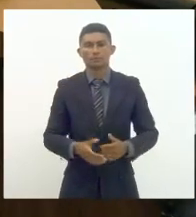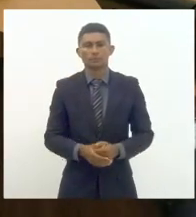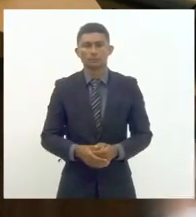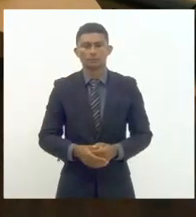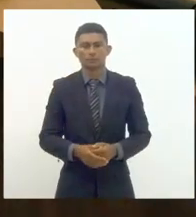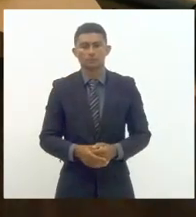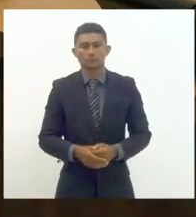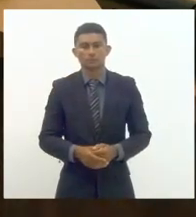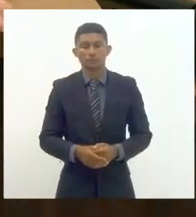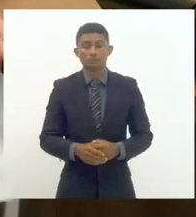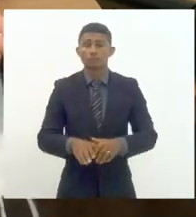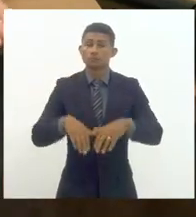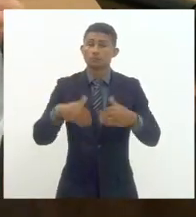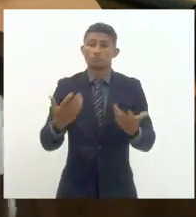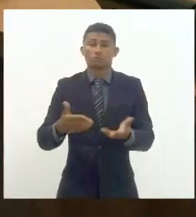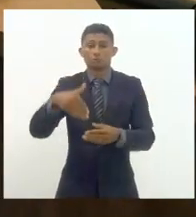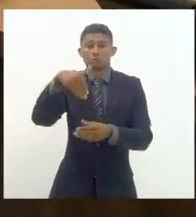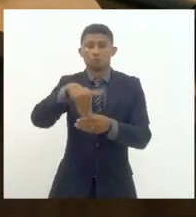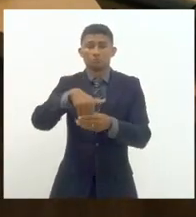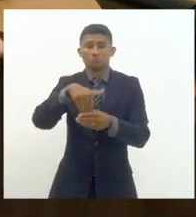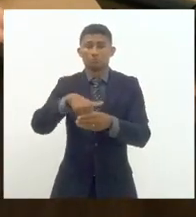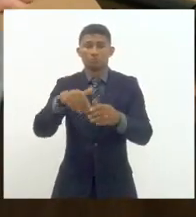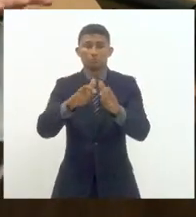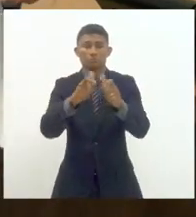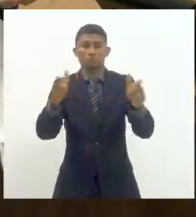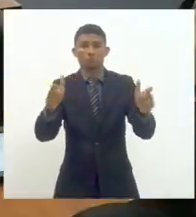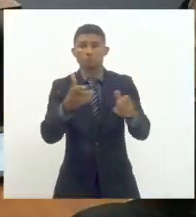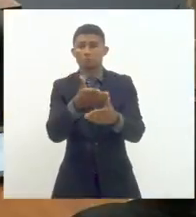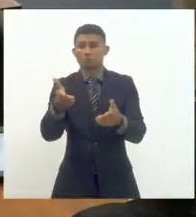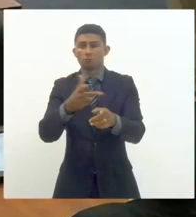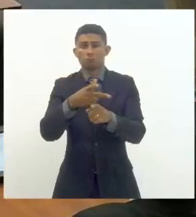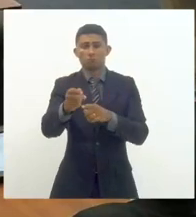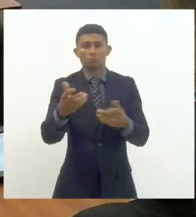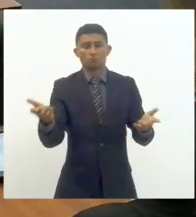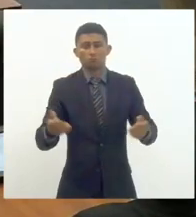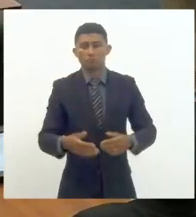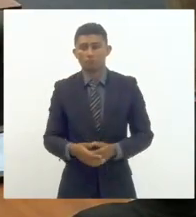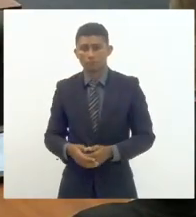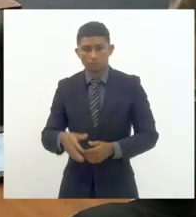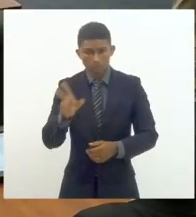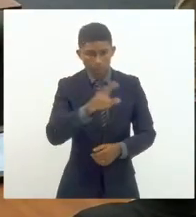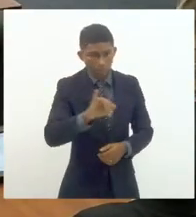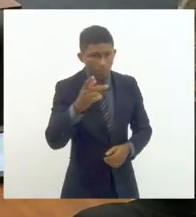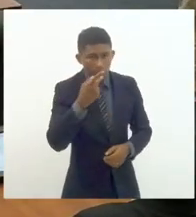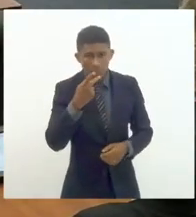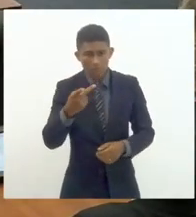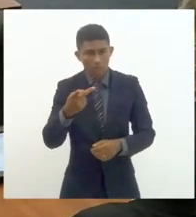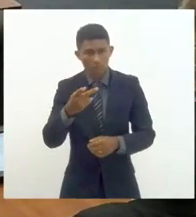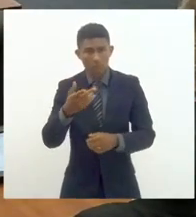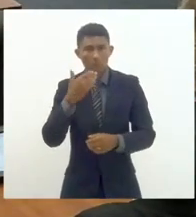Bom, então vamos votar, senhor presidente. A maioria ganha. Mas vai pedir verificação, não, né, deputado?